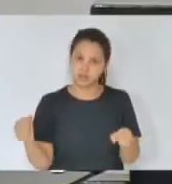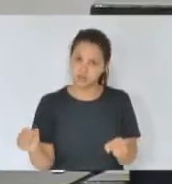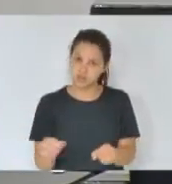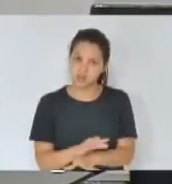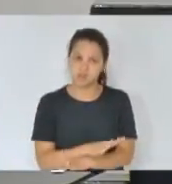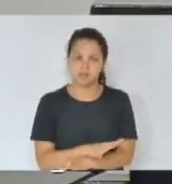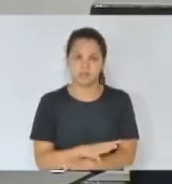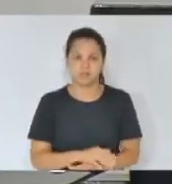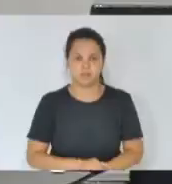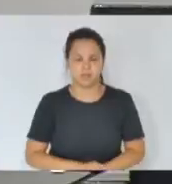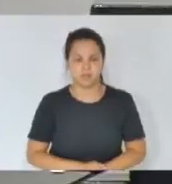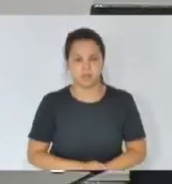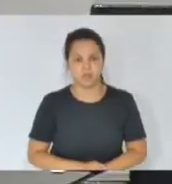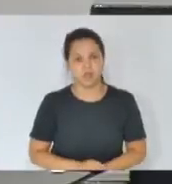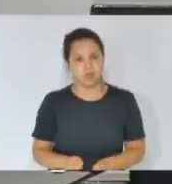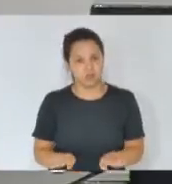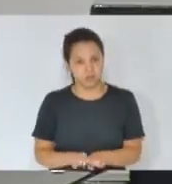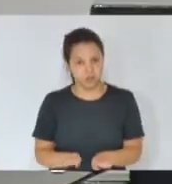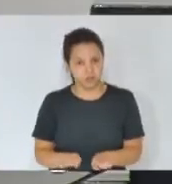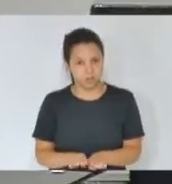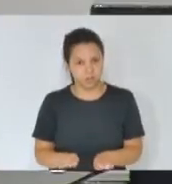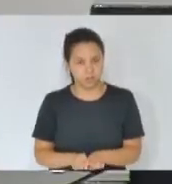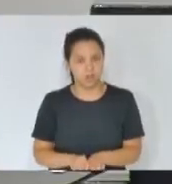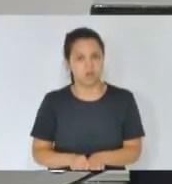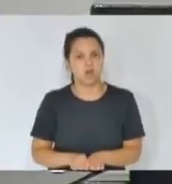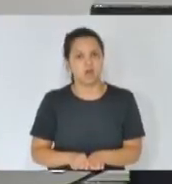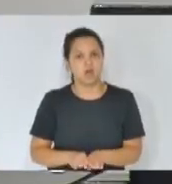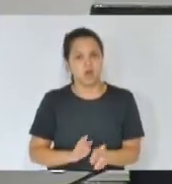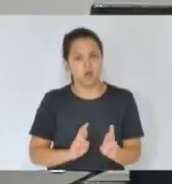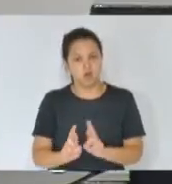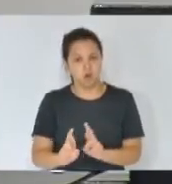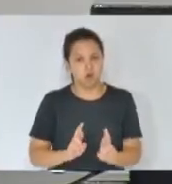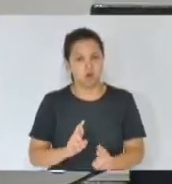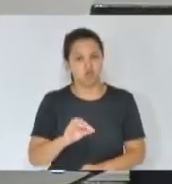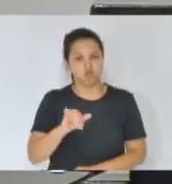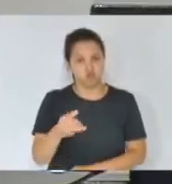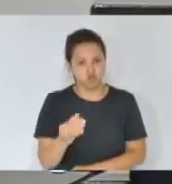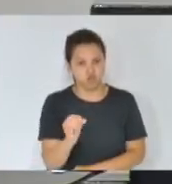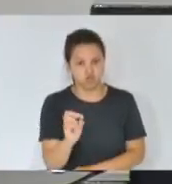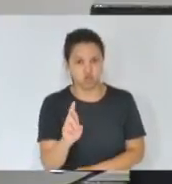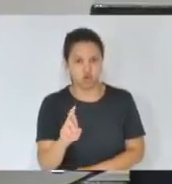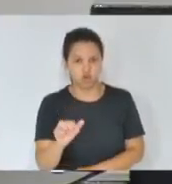Nós temos a questão da Jorge Lacerda, falta